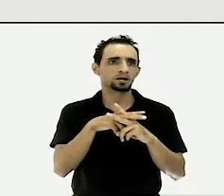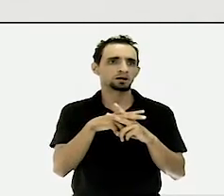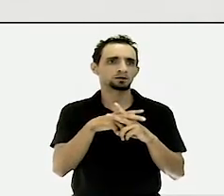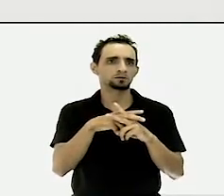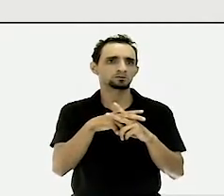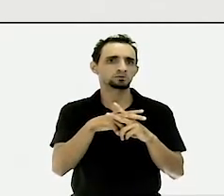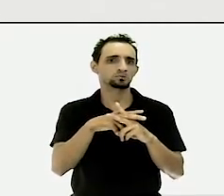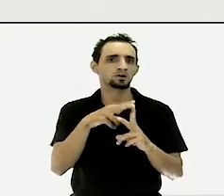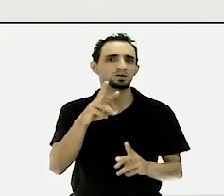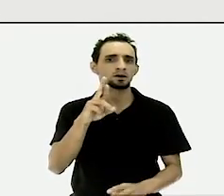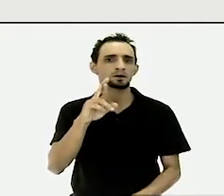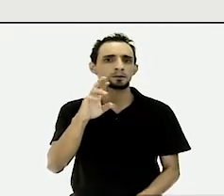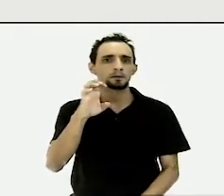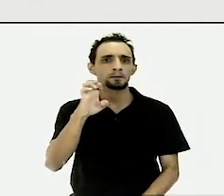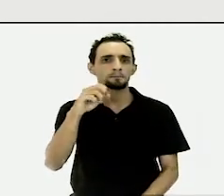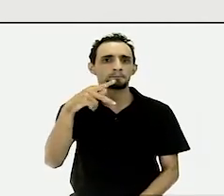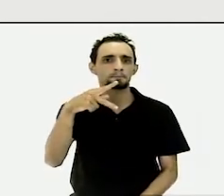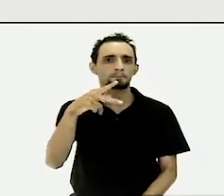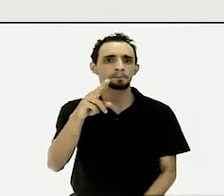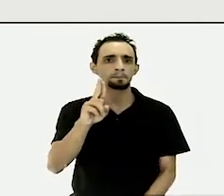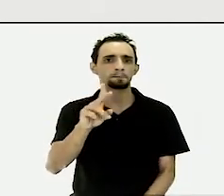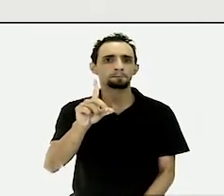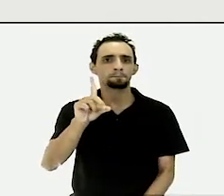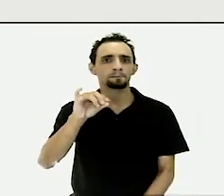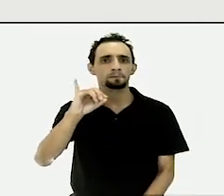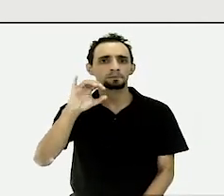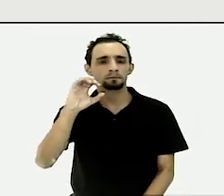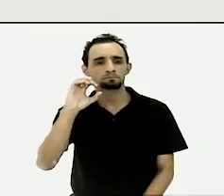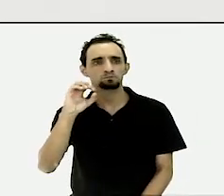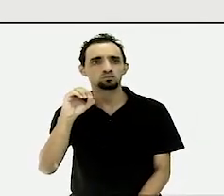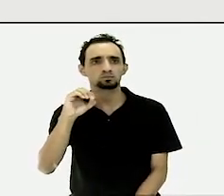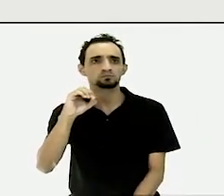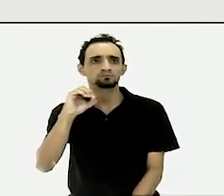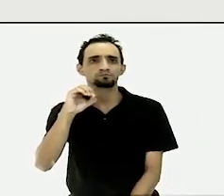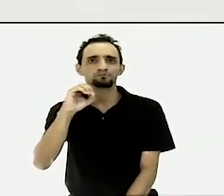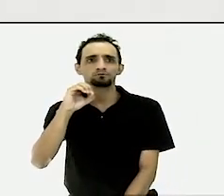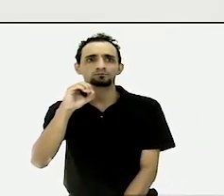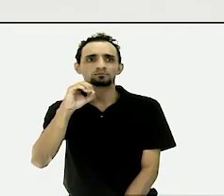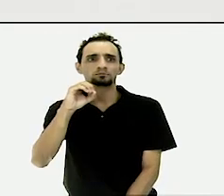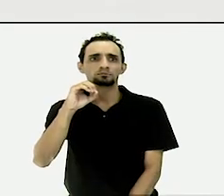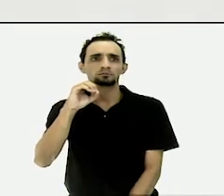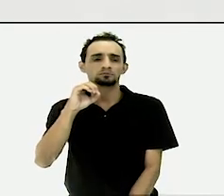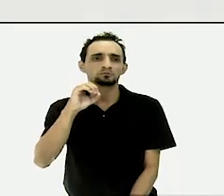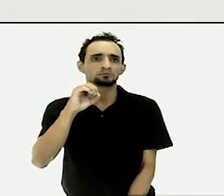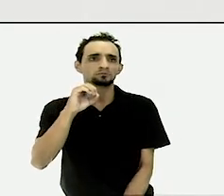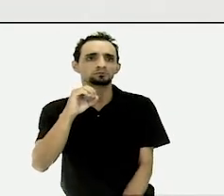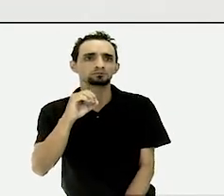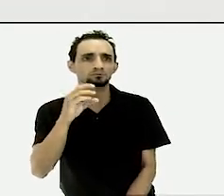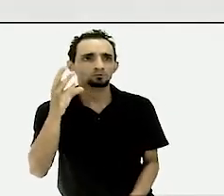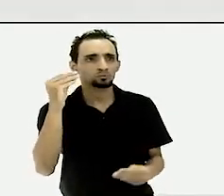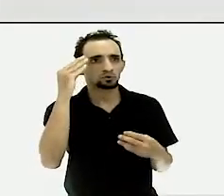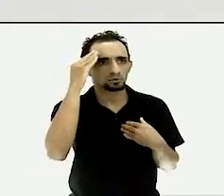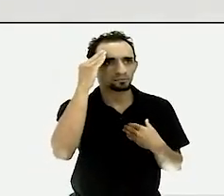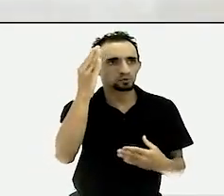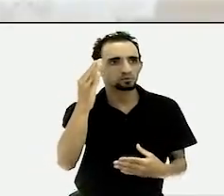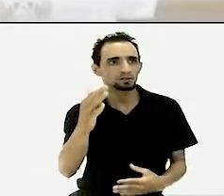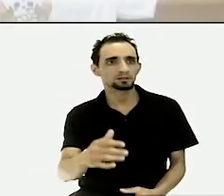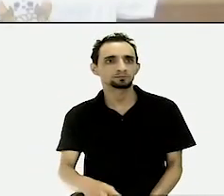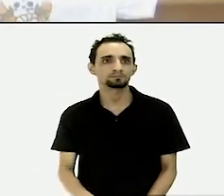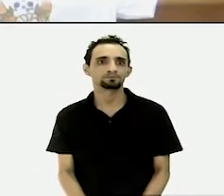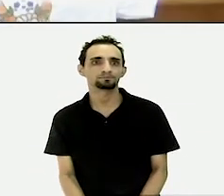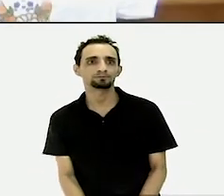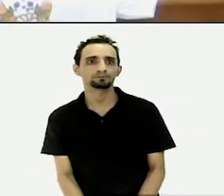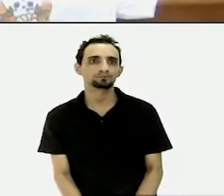Agudos pode ser uma de muitas do Brasil que chegaram a Brasília e pedir esses discursos machistas. Obrigado. Até dentro desse